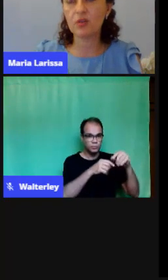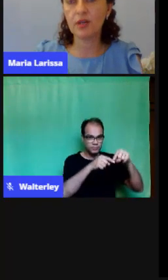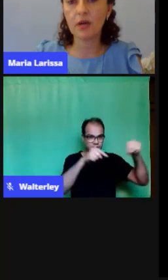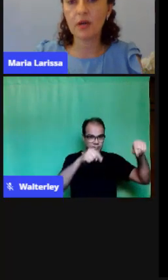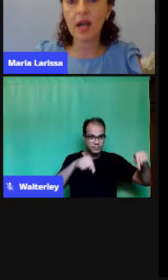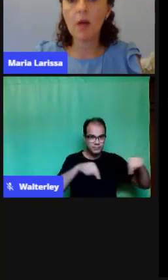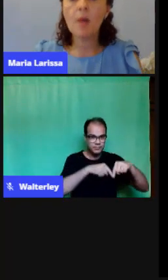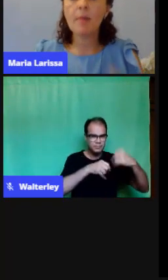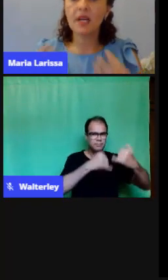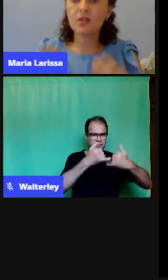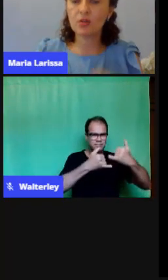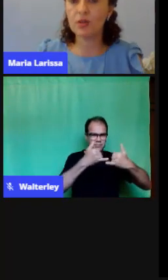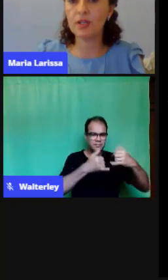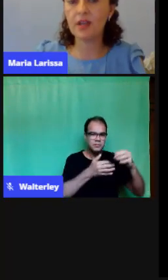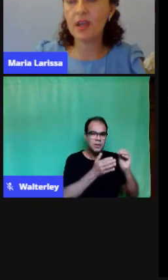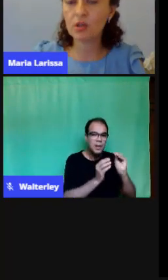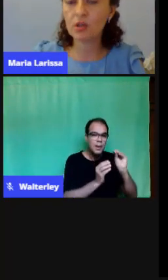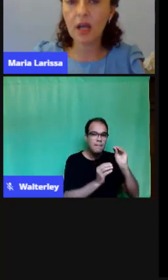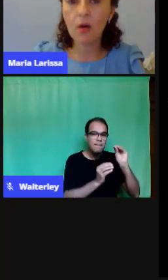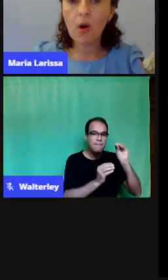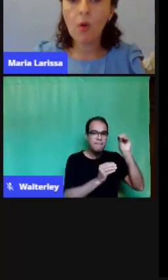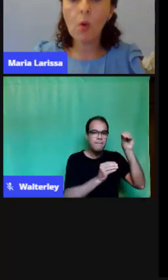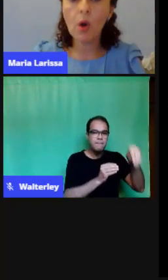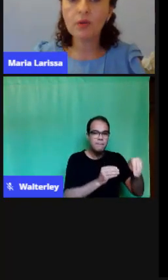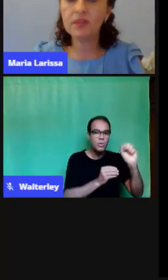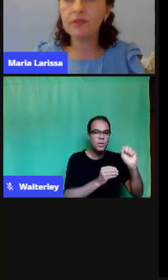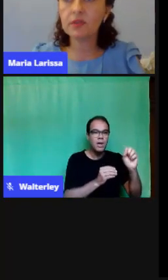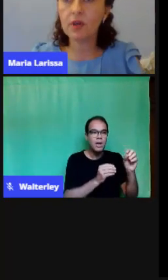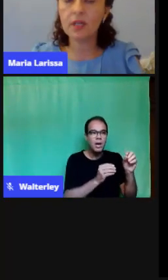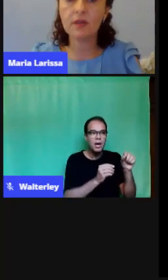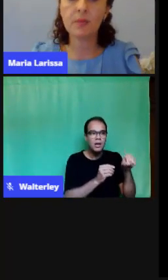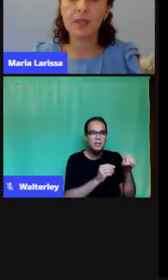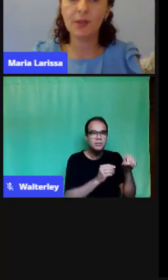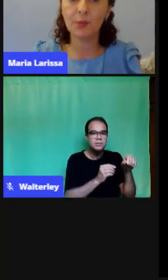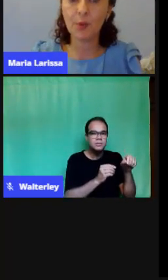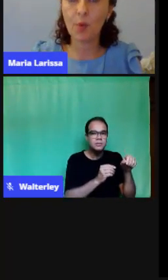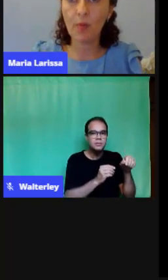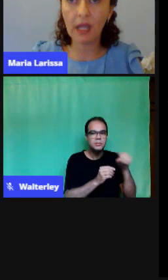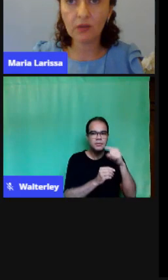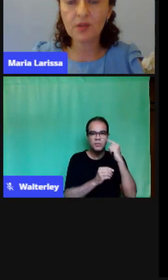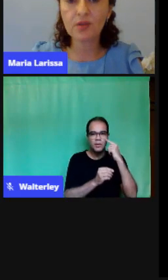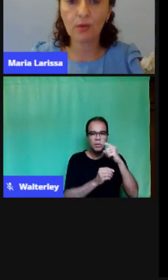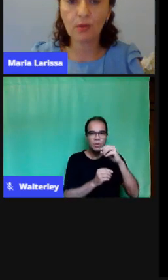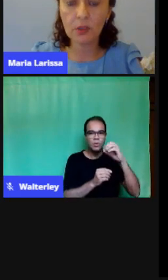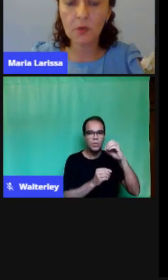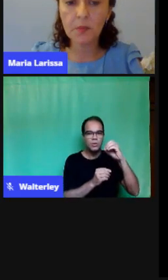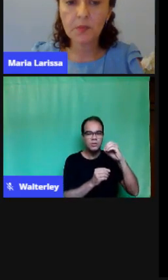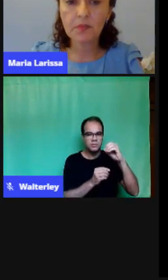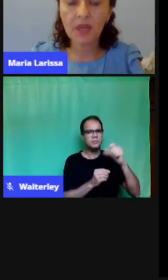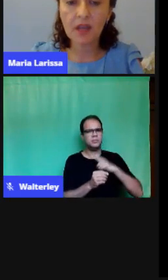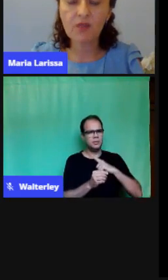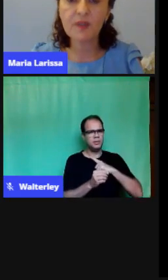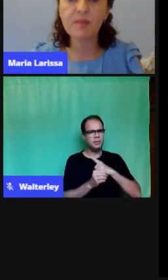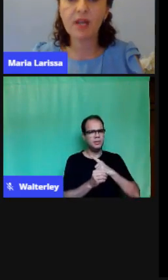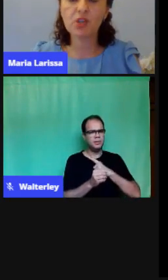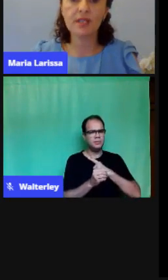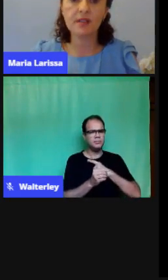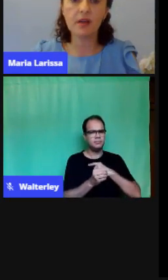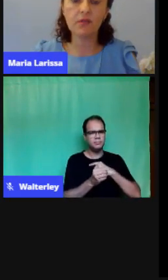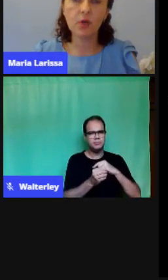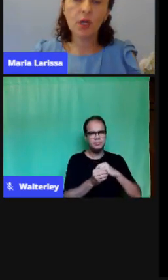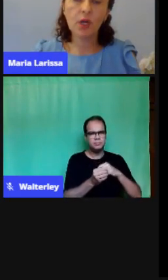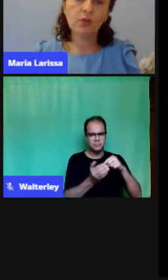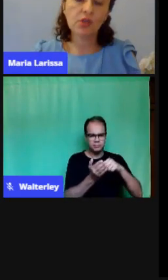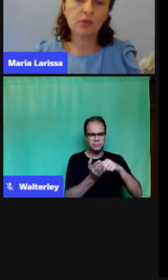para a história local, para a história regional, o Ouro da Vitória. Nós temos aqui um documento histórico, né, que faz parte